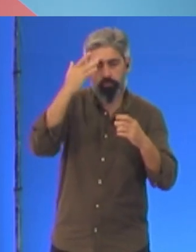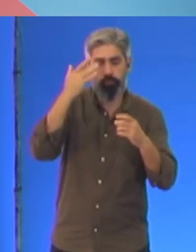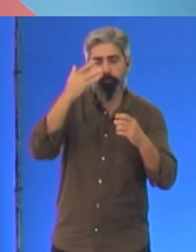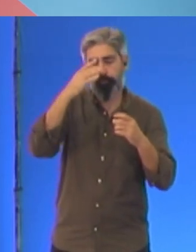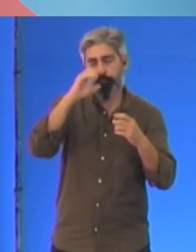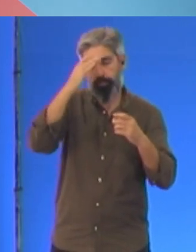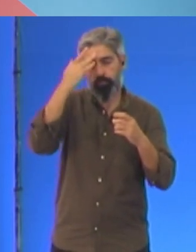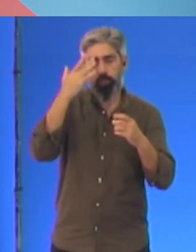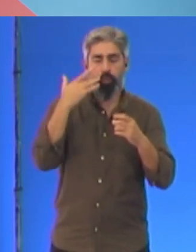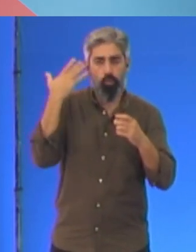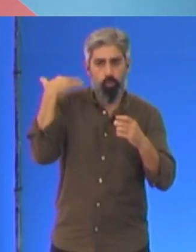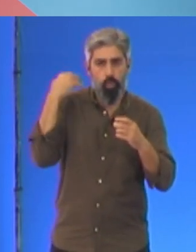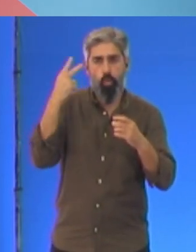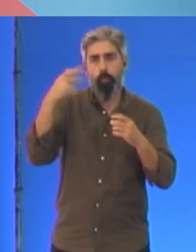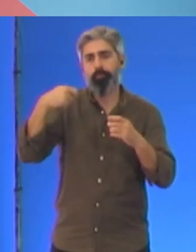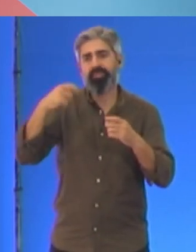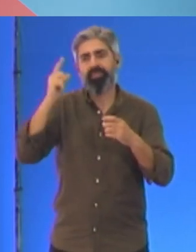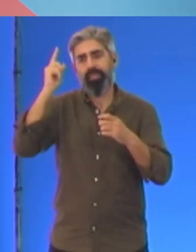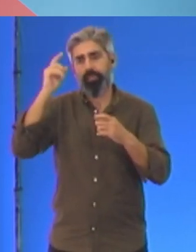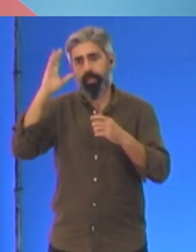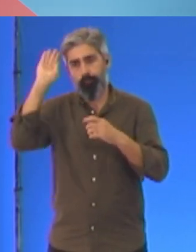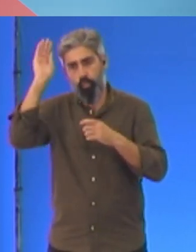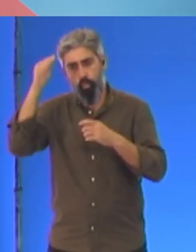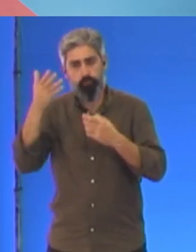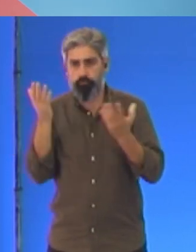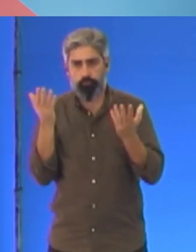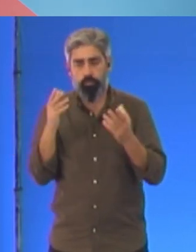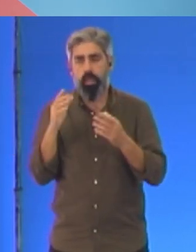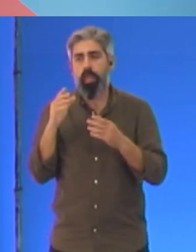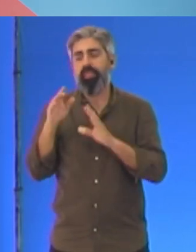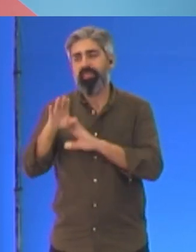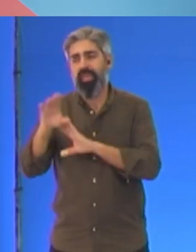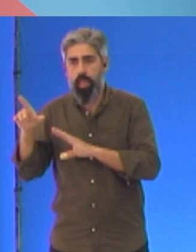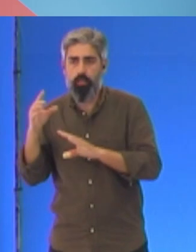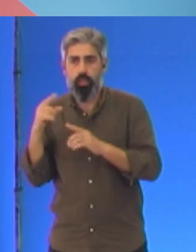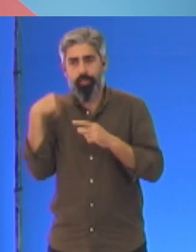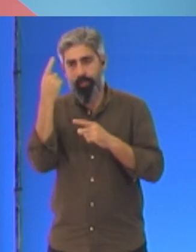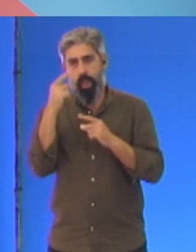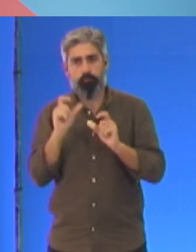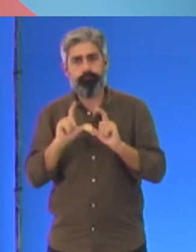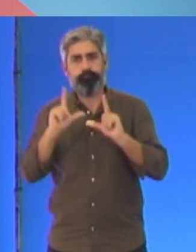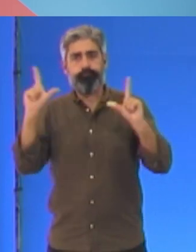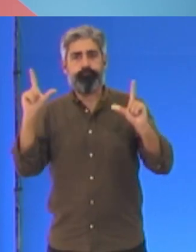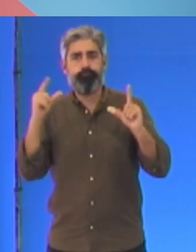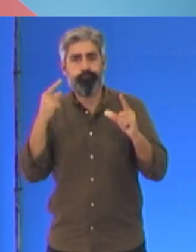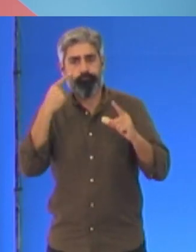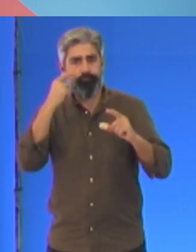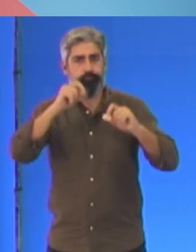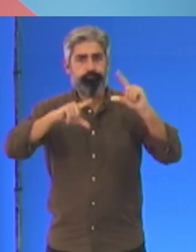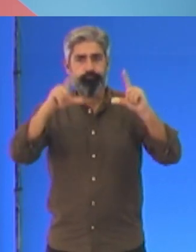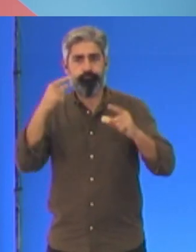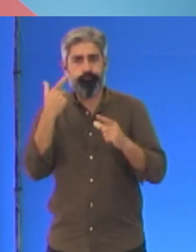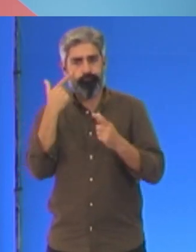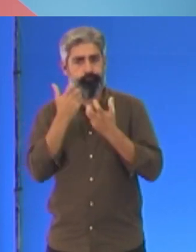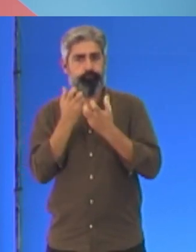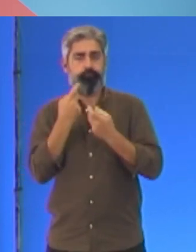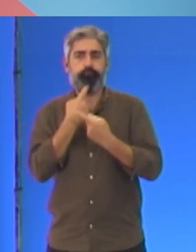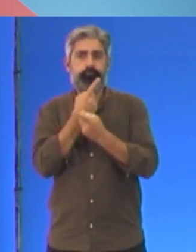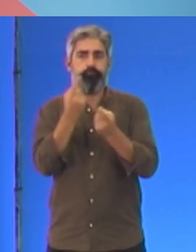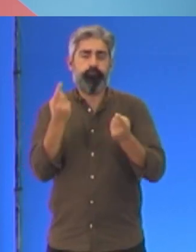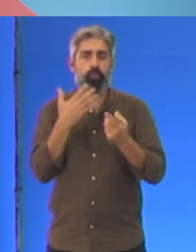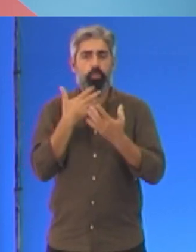Presidente da República a direita e a Extrema direita procuram criar essa imagem impelidas por sondagens que as fazem